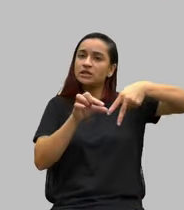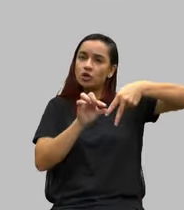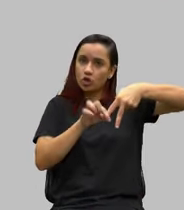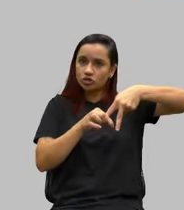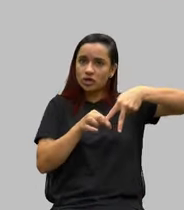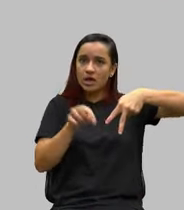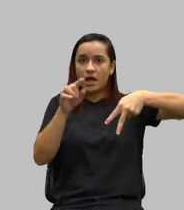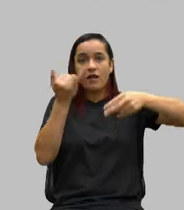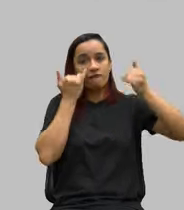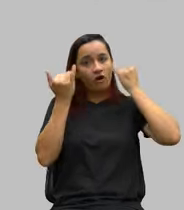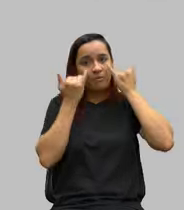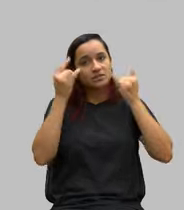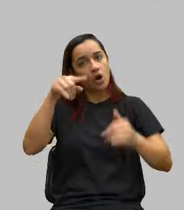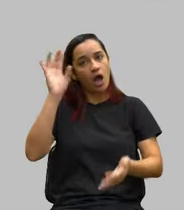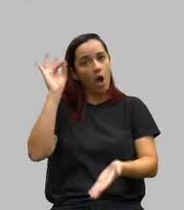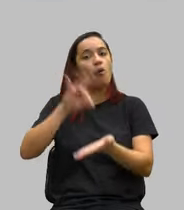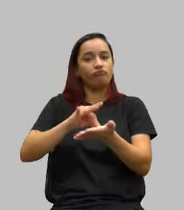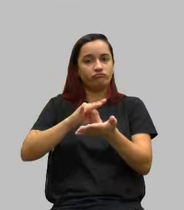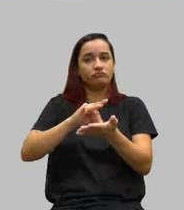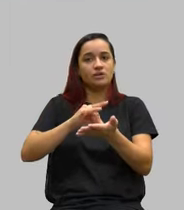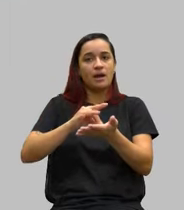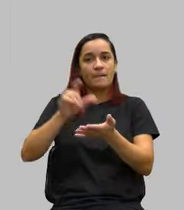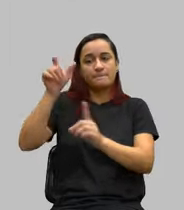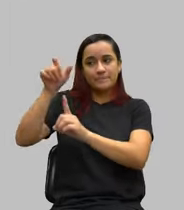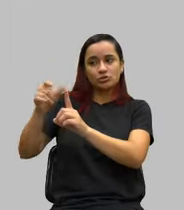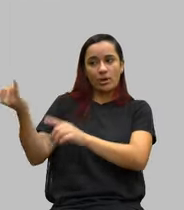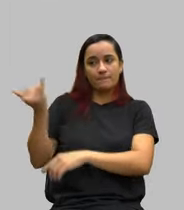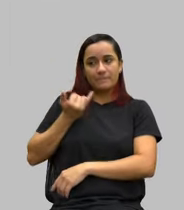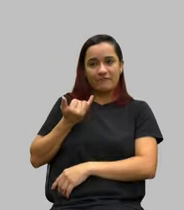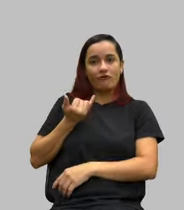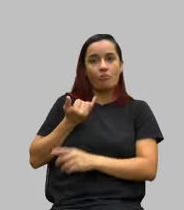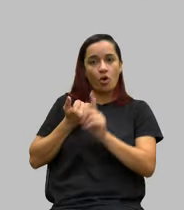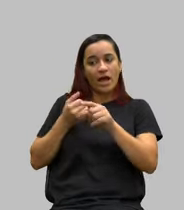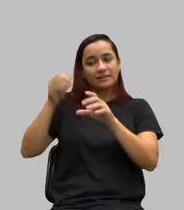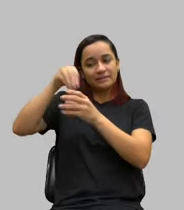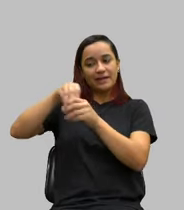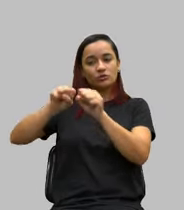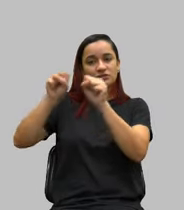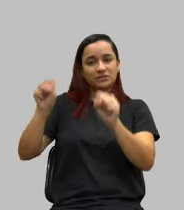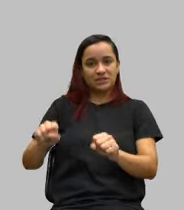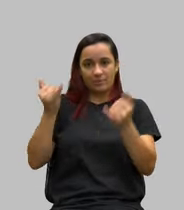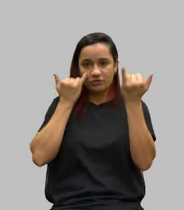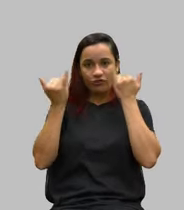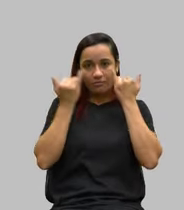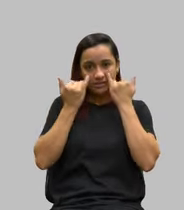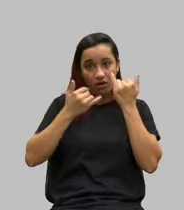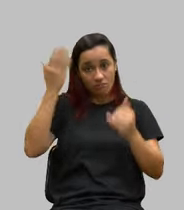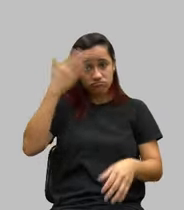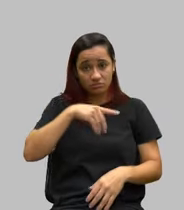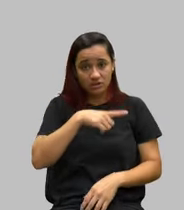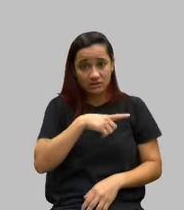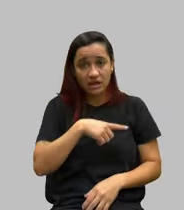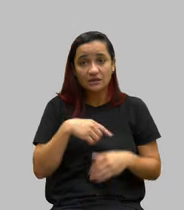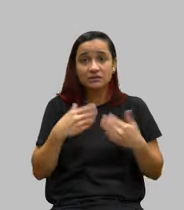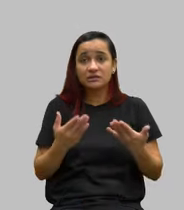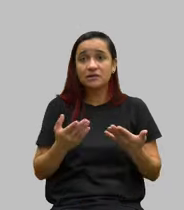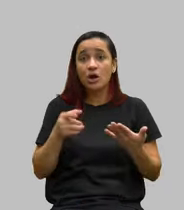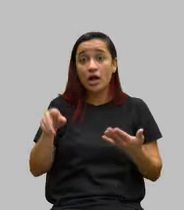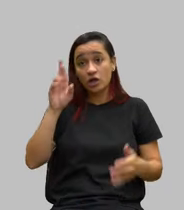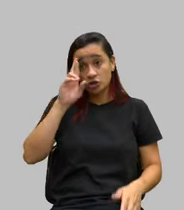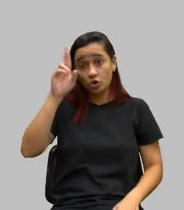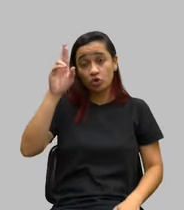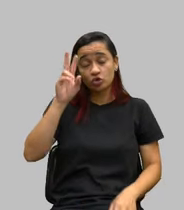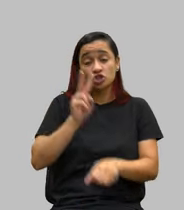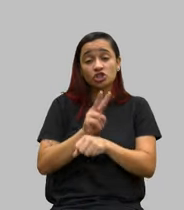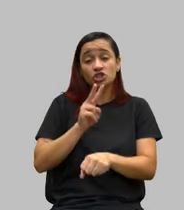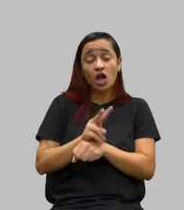oficiais quem me mandou né tá dentro do sim o sistema de informação ele tá Chefe do tráfico da cabana ele